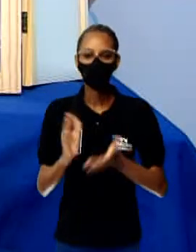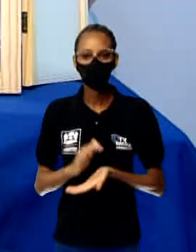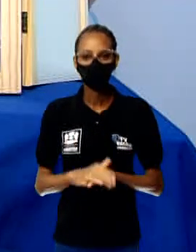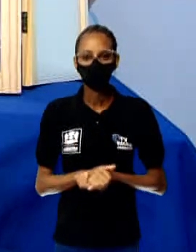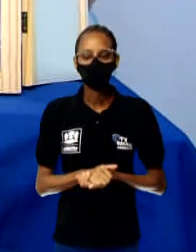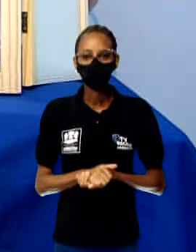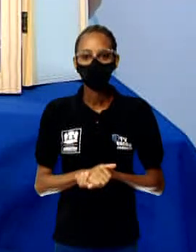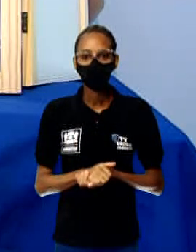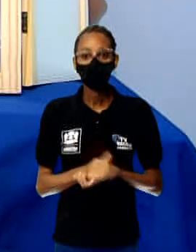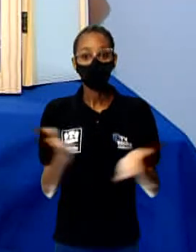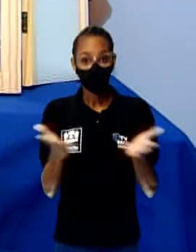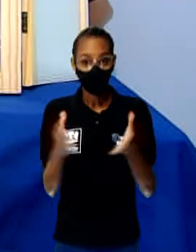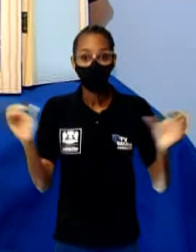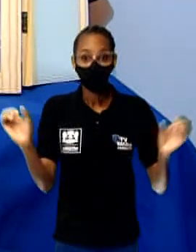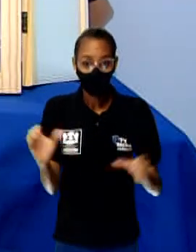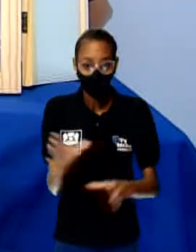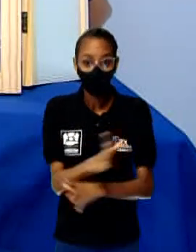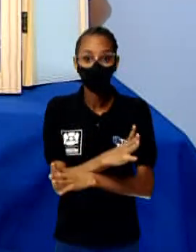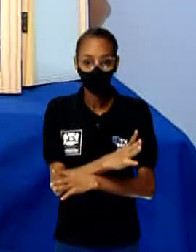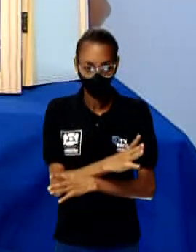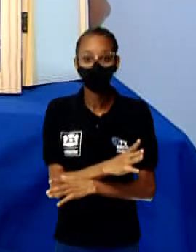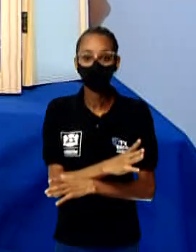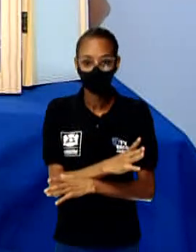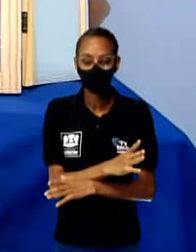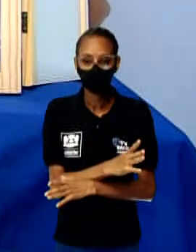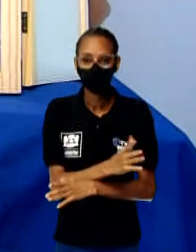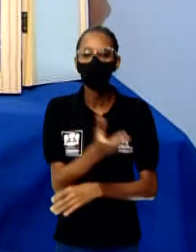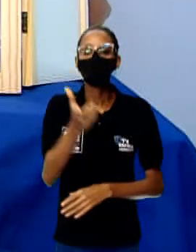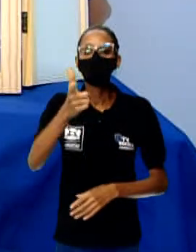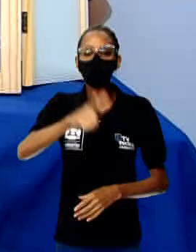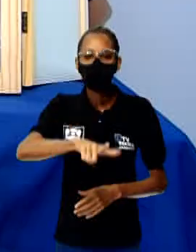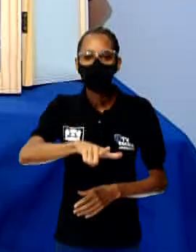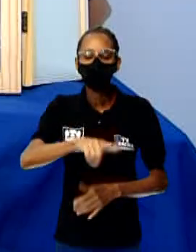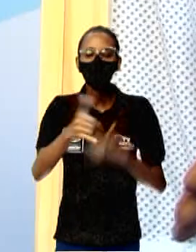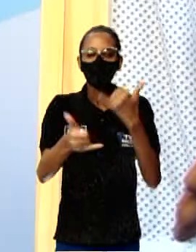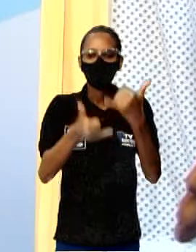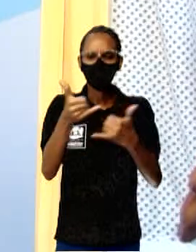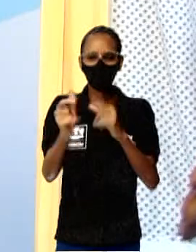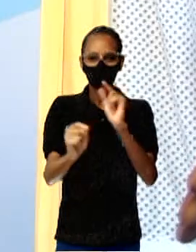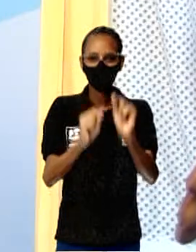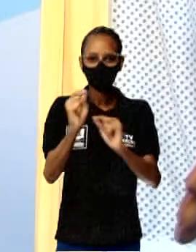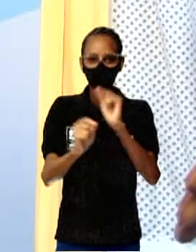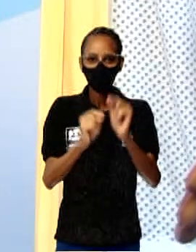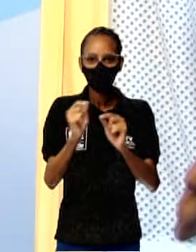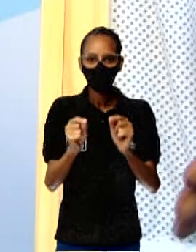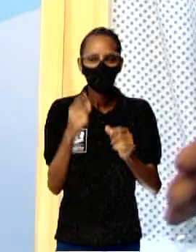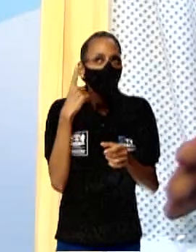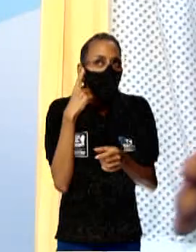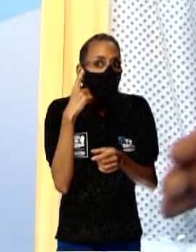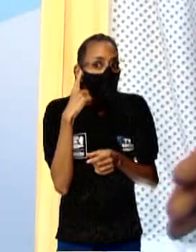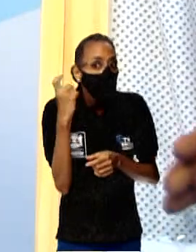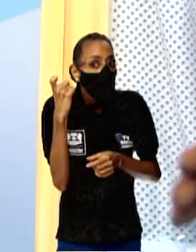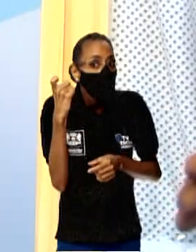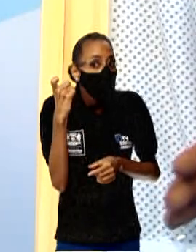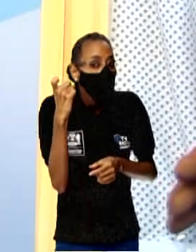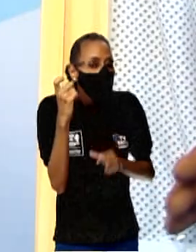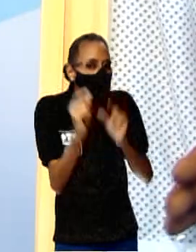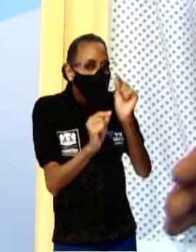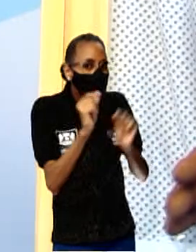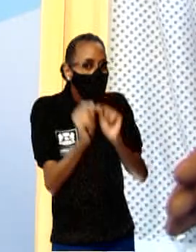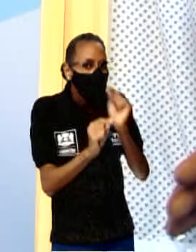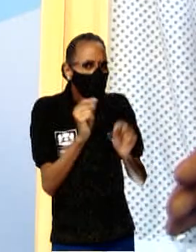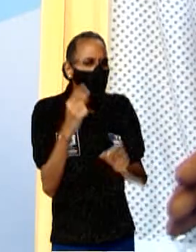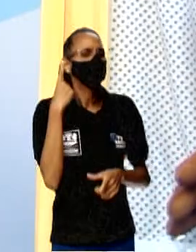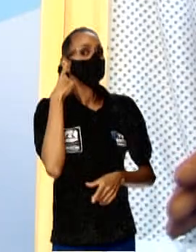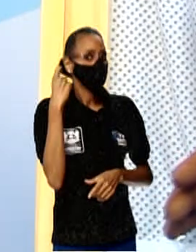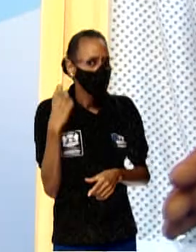para concluir Zuca O que será que vem aí é barulhento é